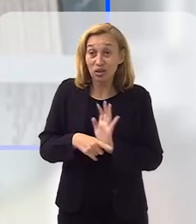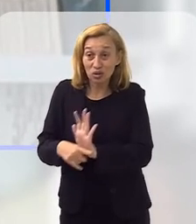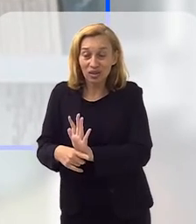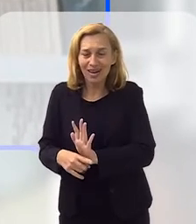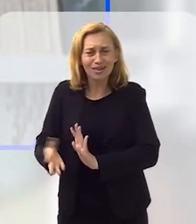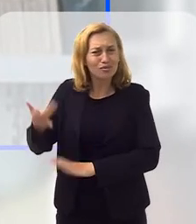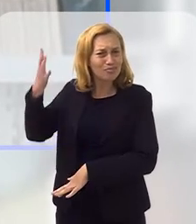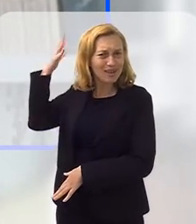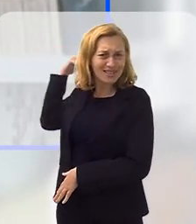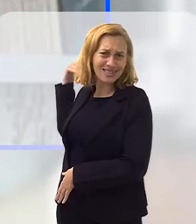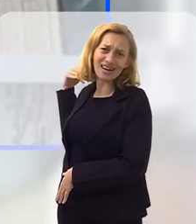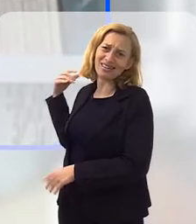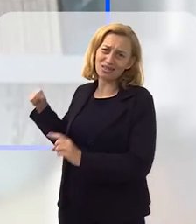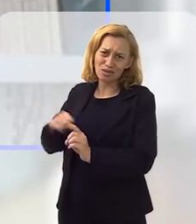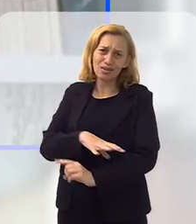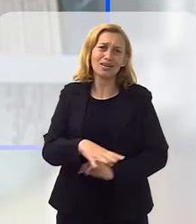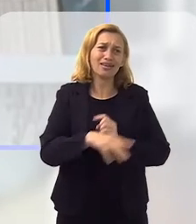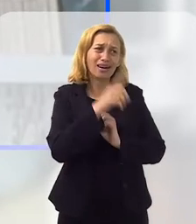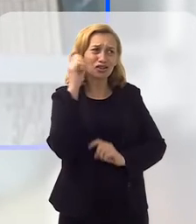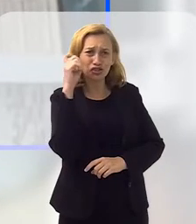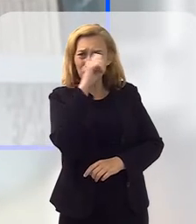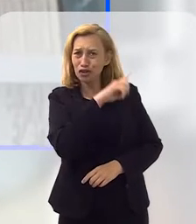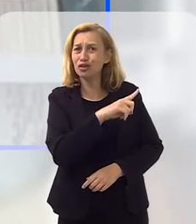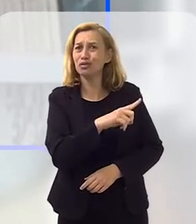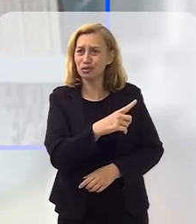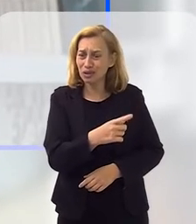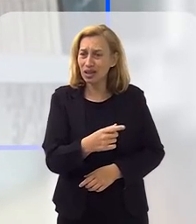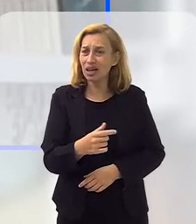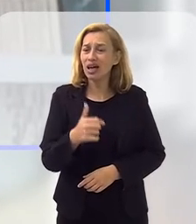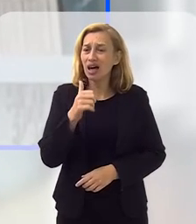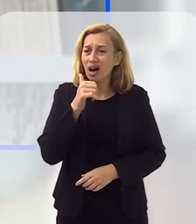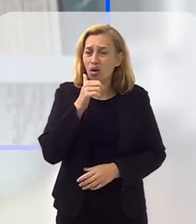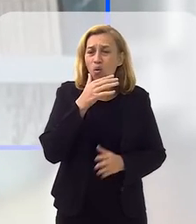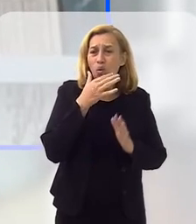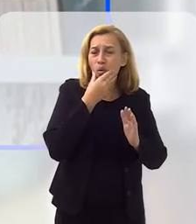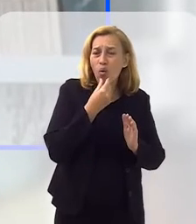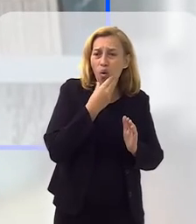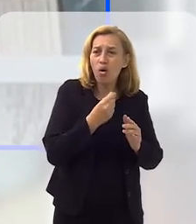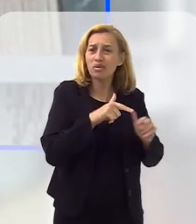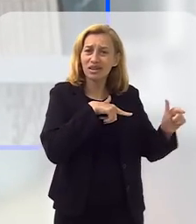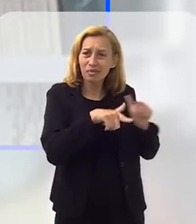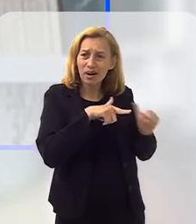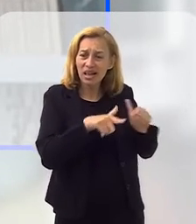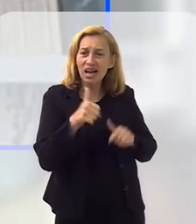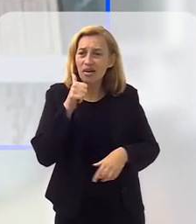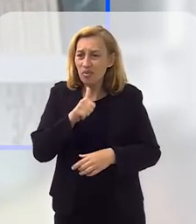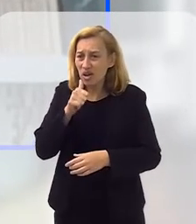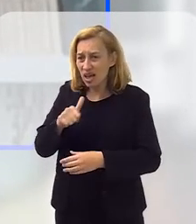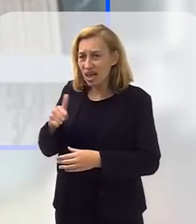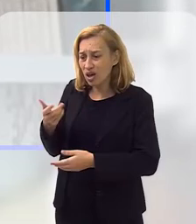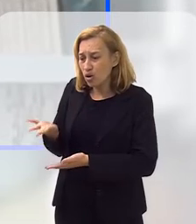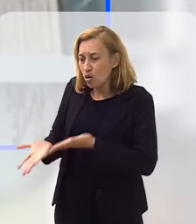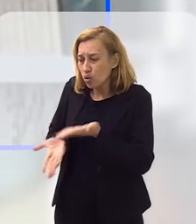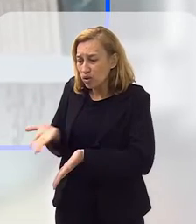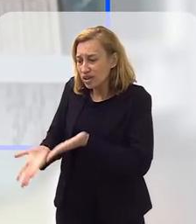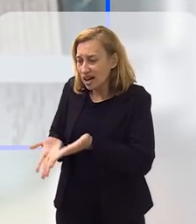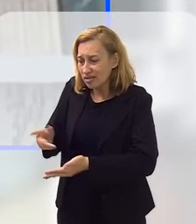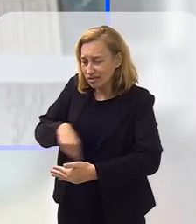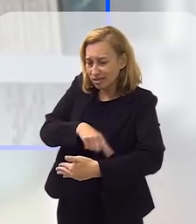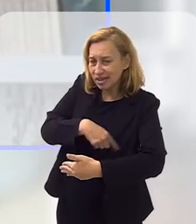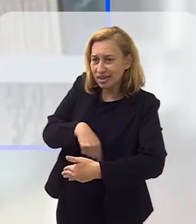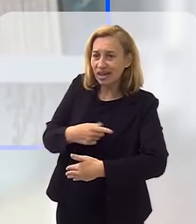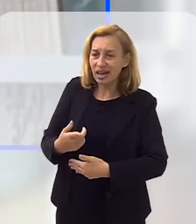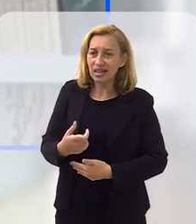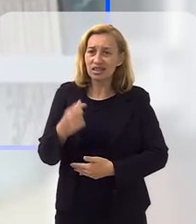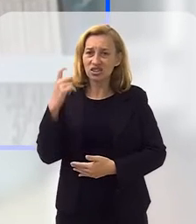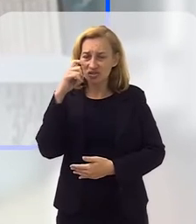enfim, nessa sociedade patriarcal que, né, enfim, o homem mais que trabalhava e a mulher cuidava da casa, né, nessa estrutura